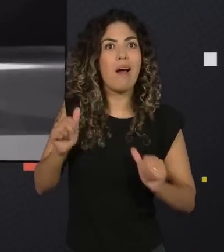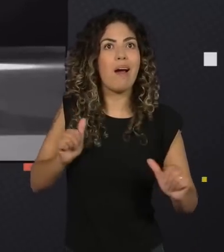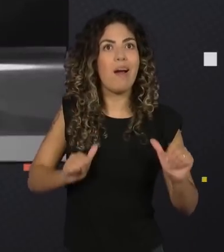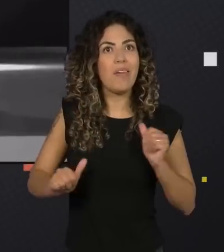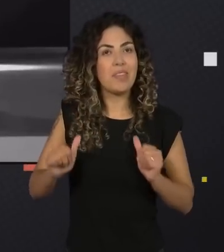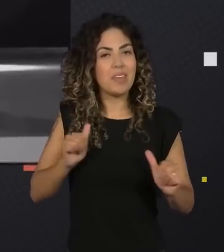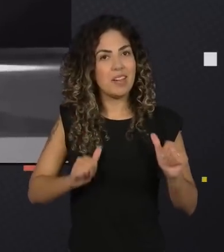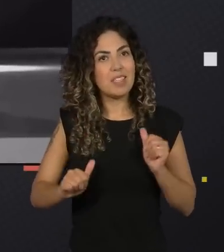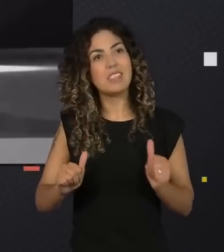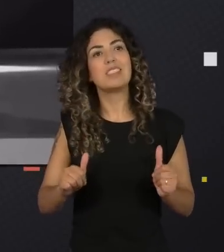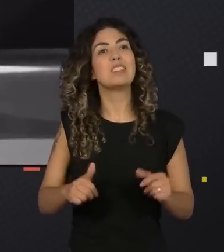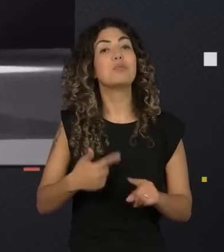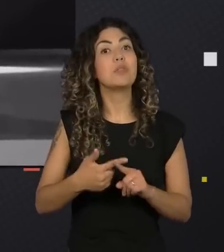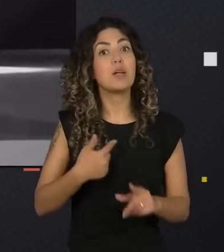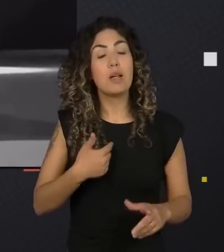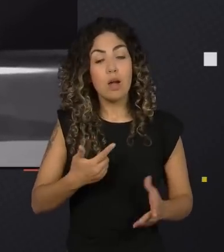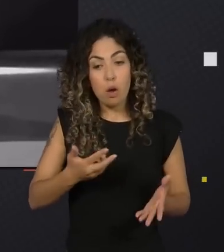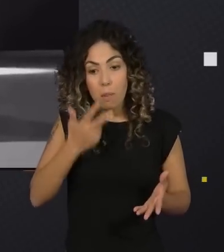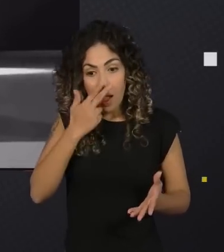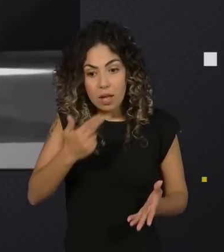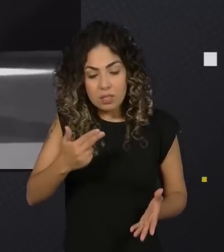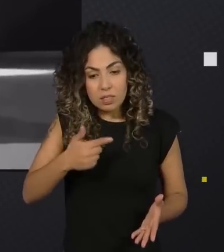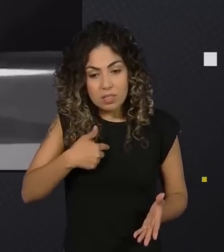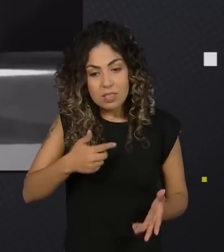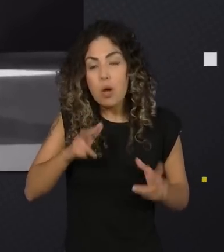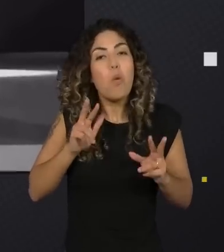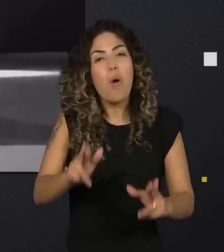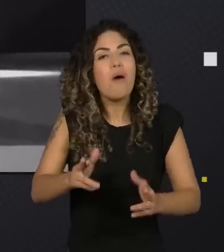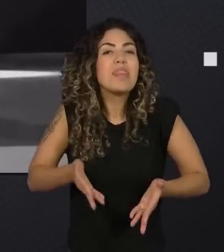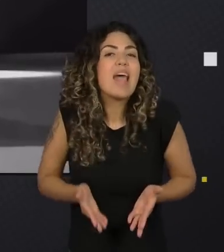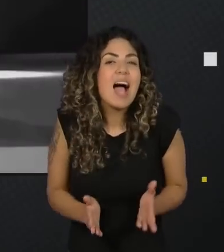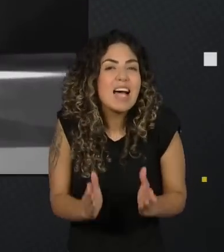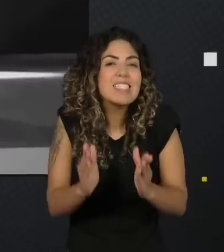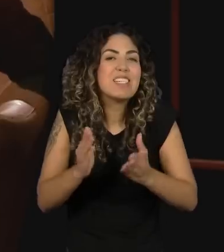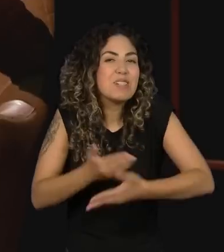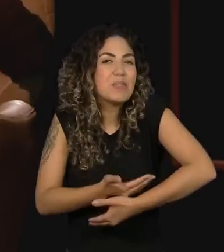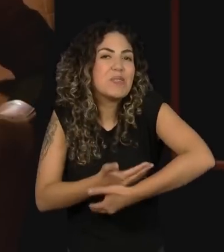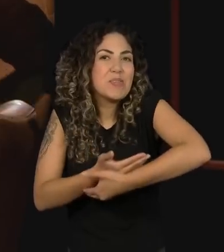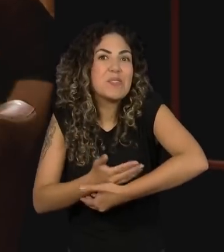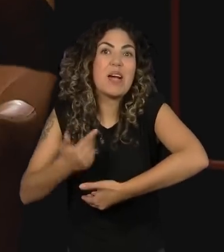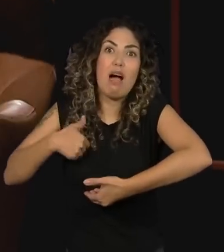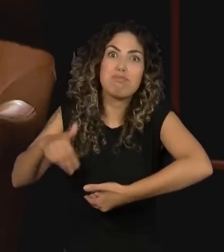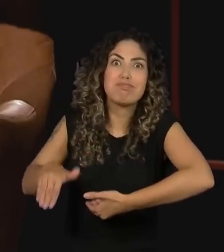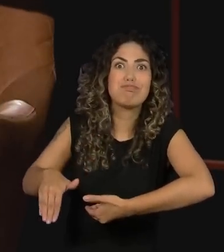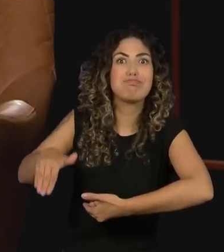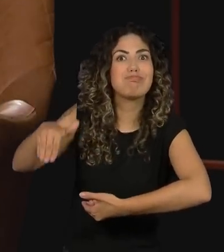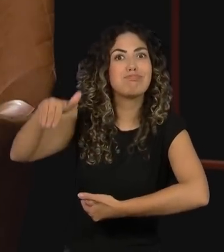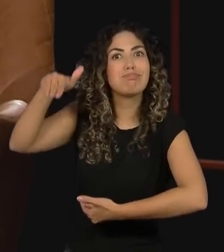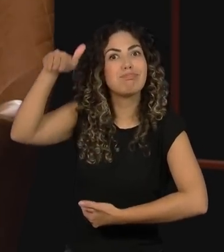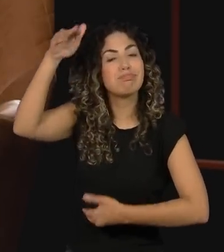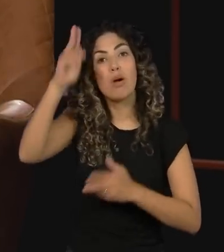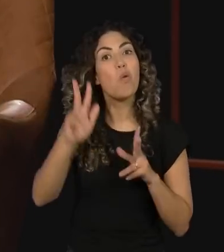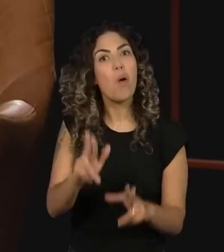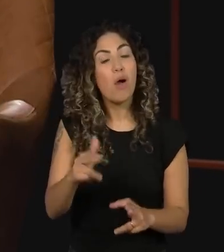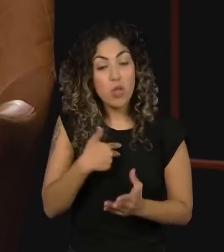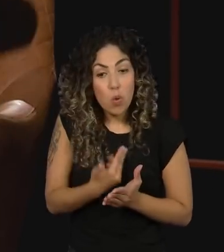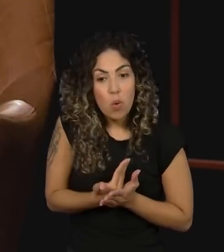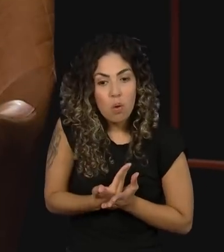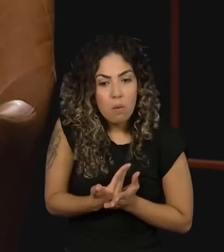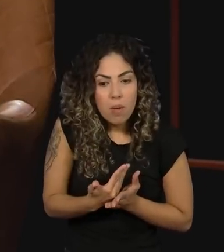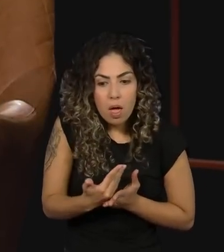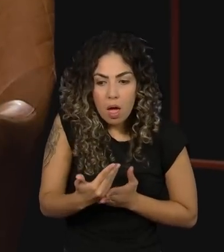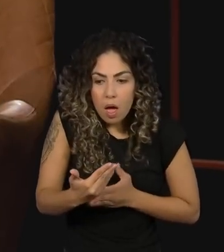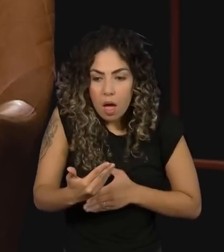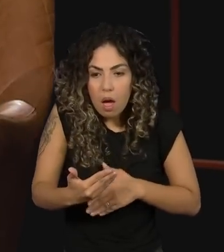depois de que você nasce, você cresce e você se desenvolve. E acho que talvez a